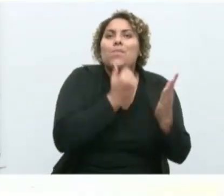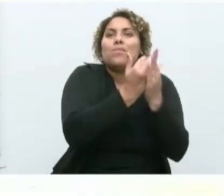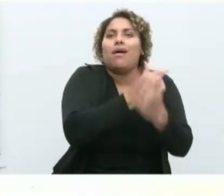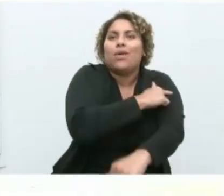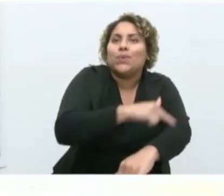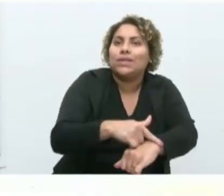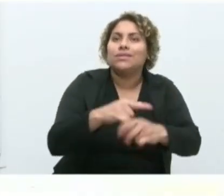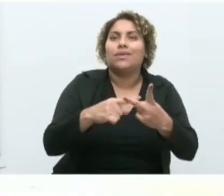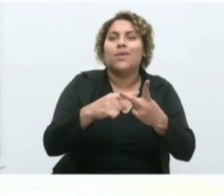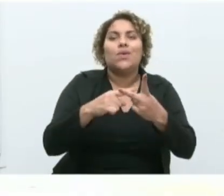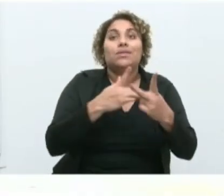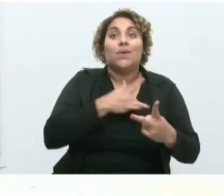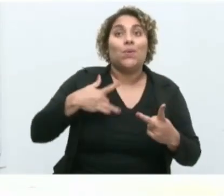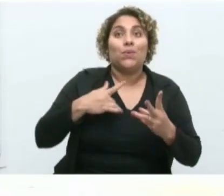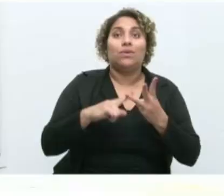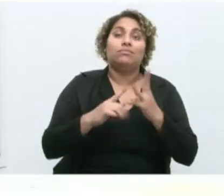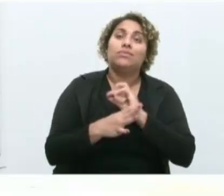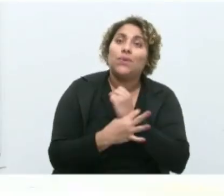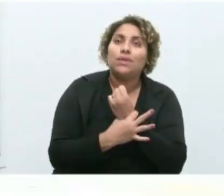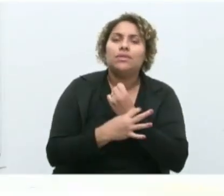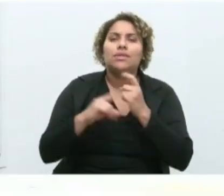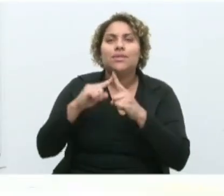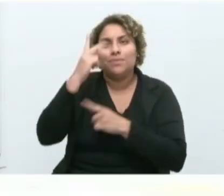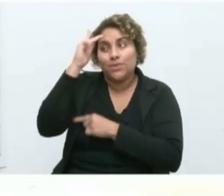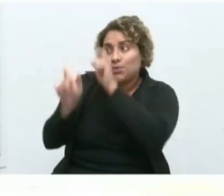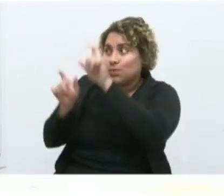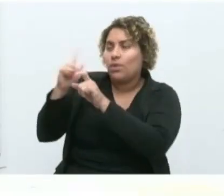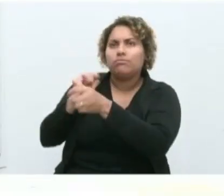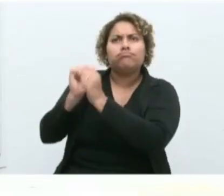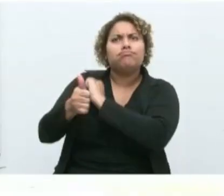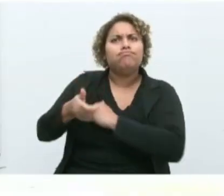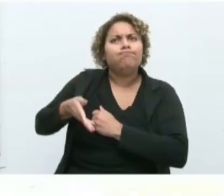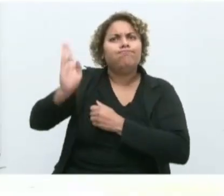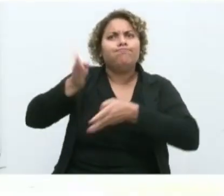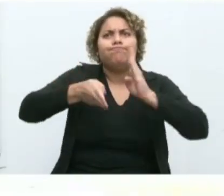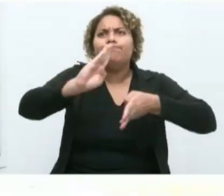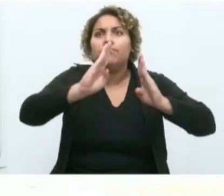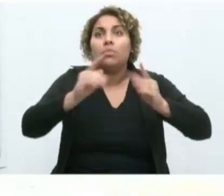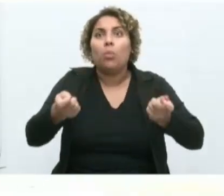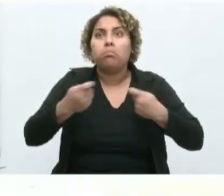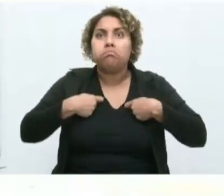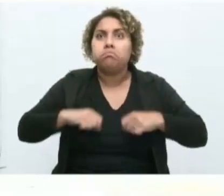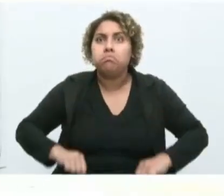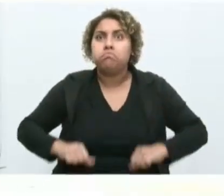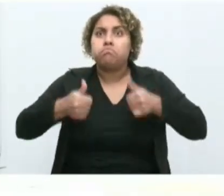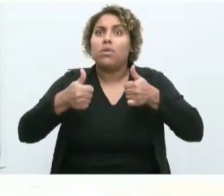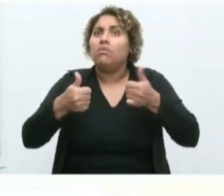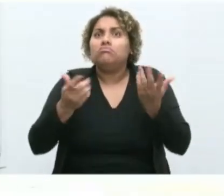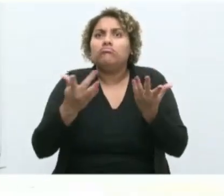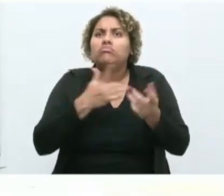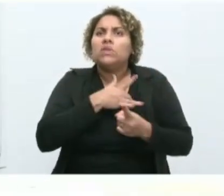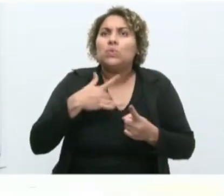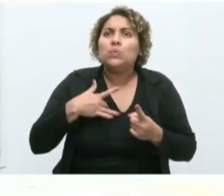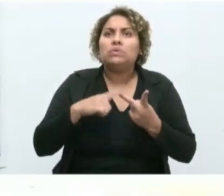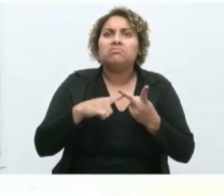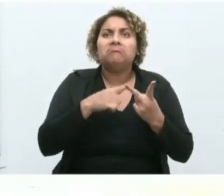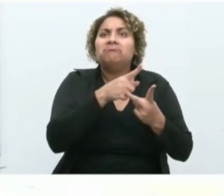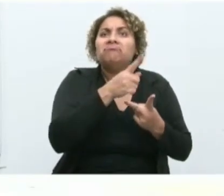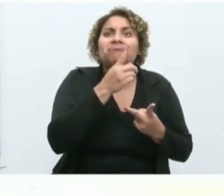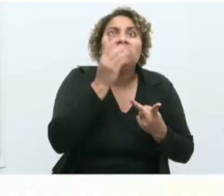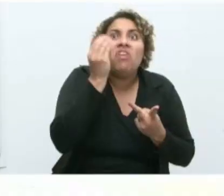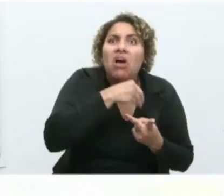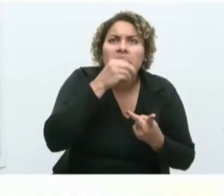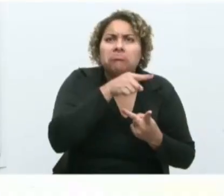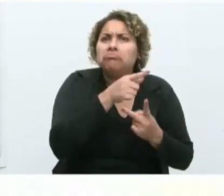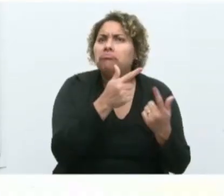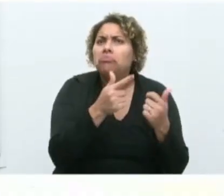gente vê o quanto isso é verdadeiro. Tenho muito orgulho de, junto com o Flávio e